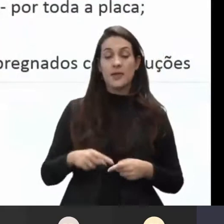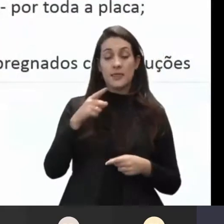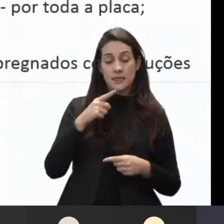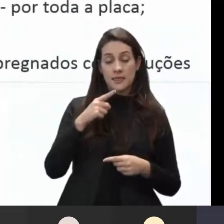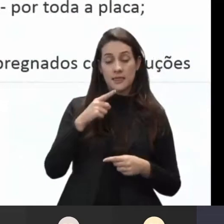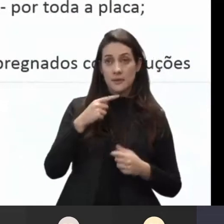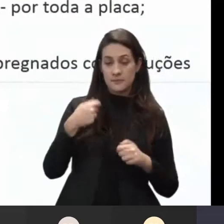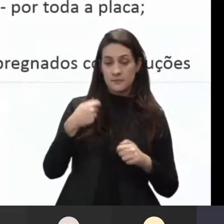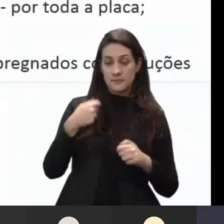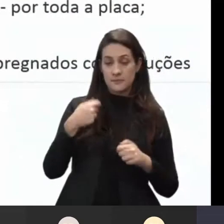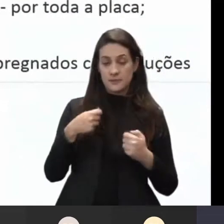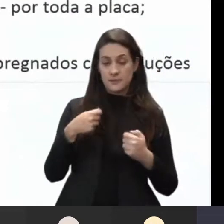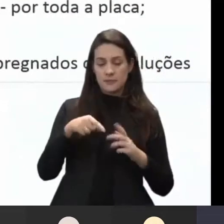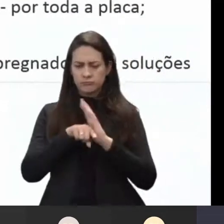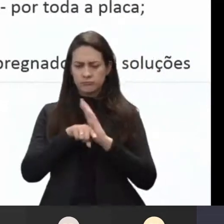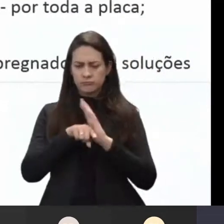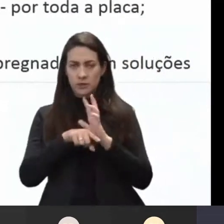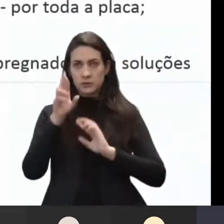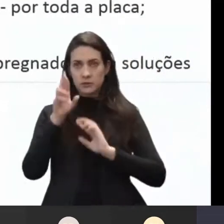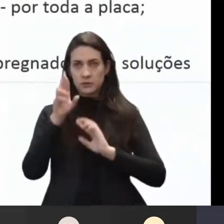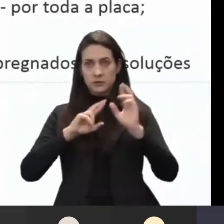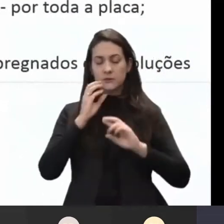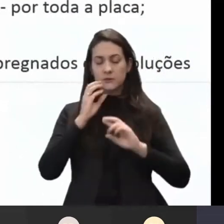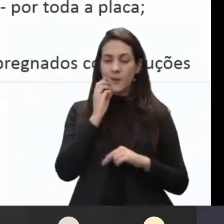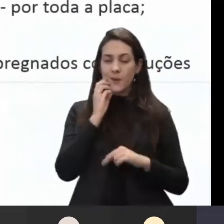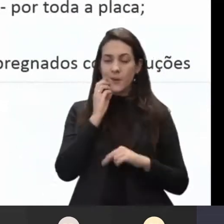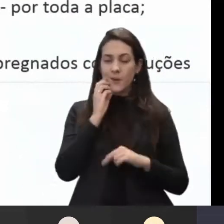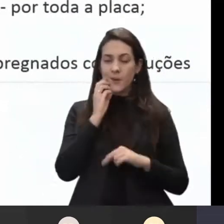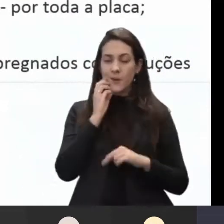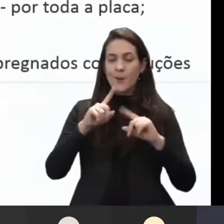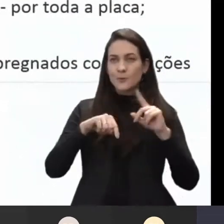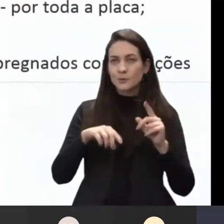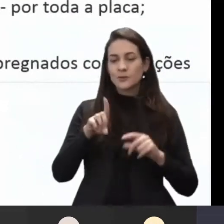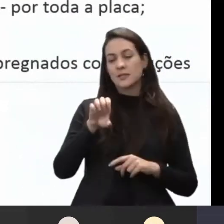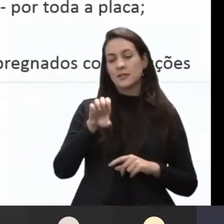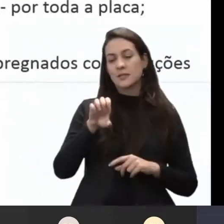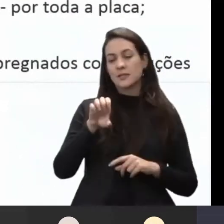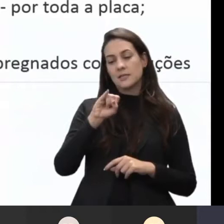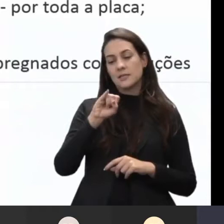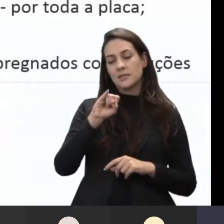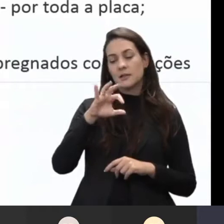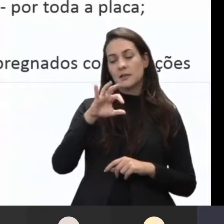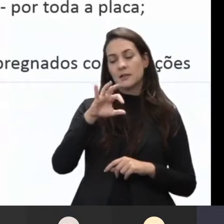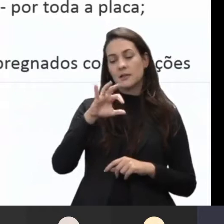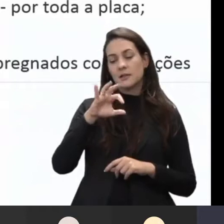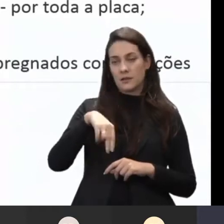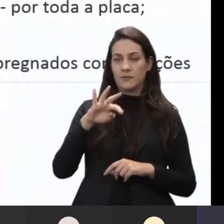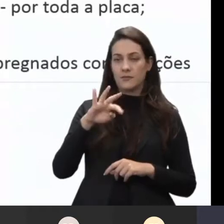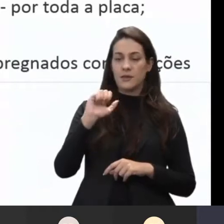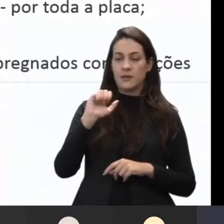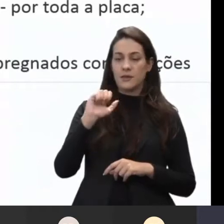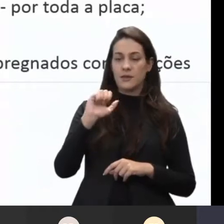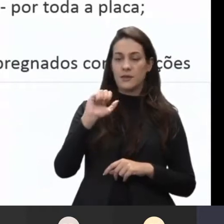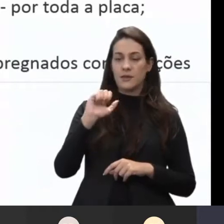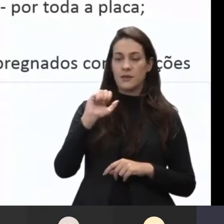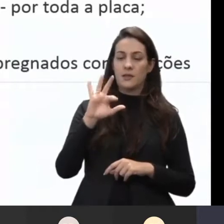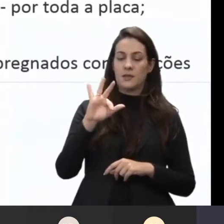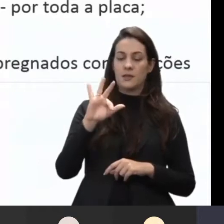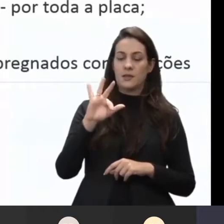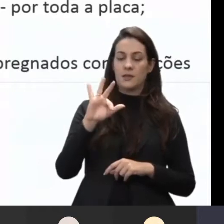se avaliar a efetividade dos desinfetantes e dos antissépticos. E esse método de disco de fusão, ele